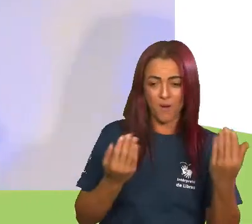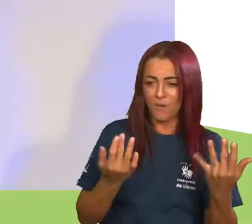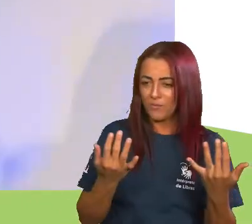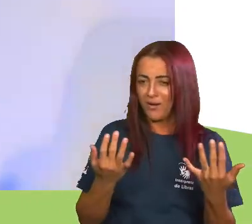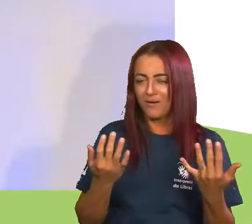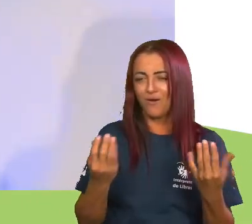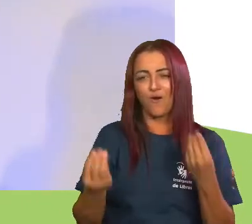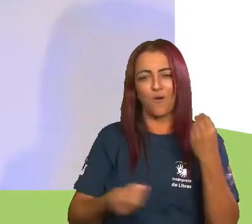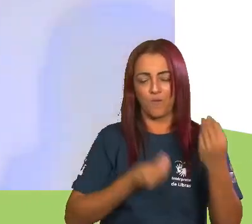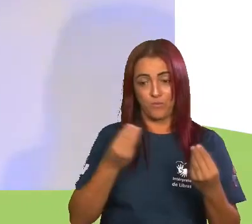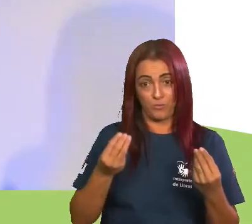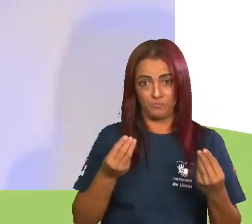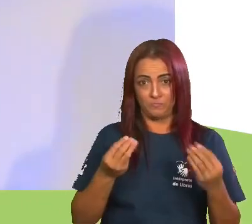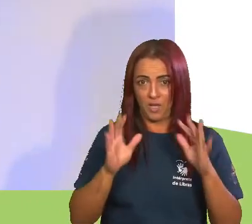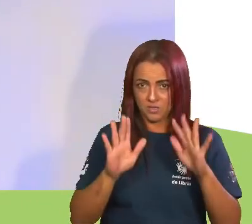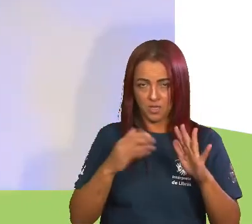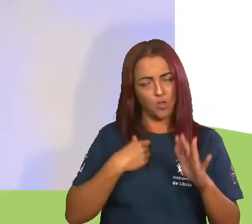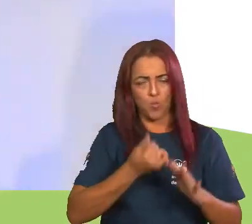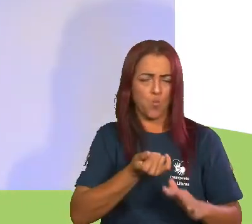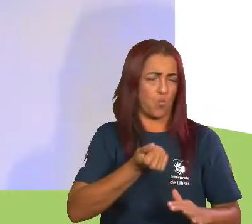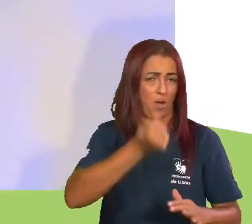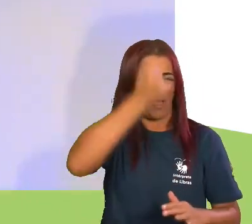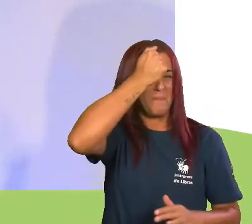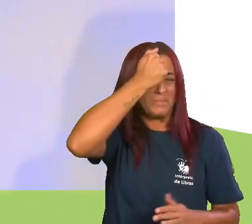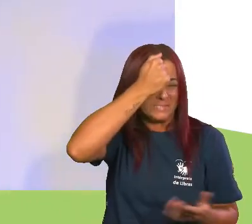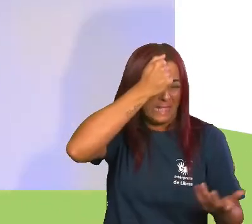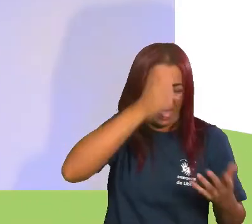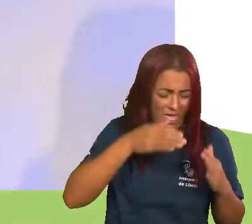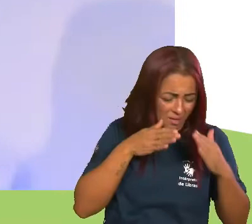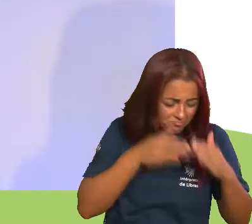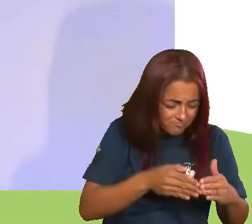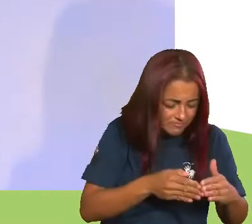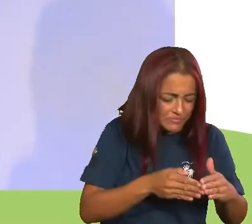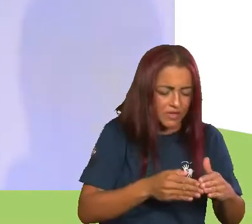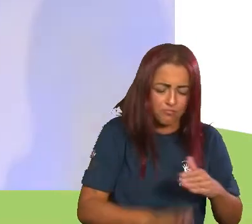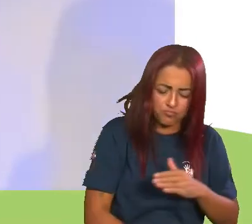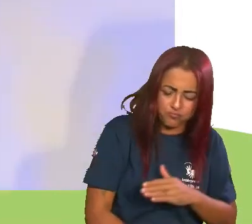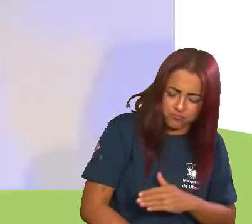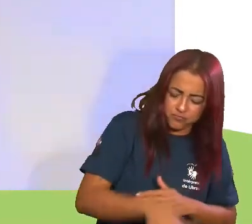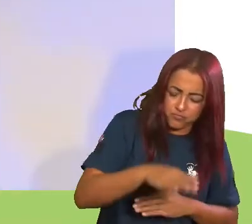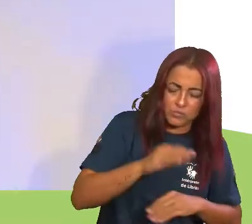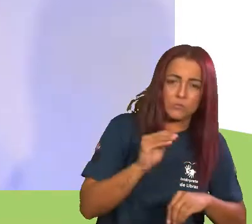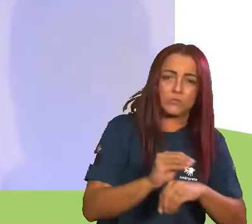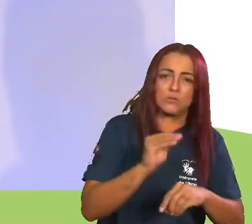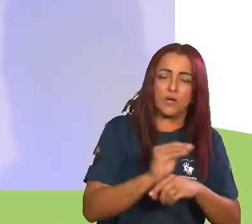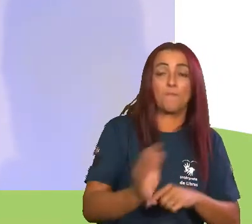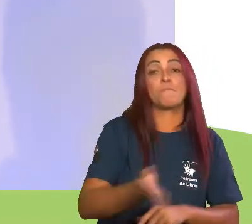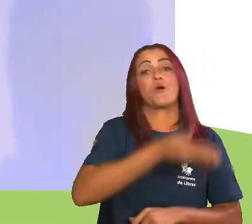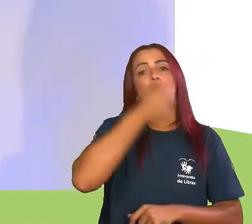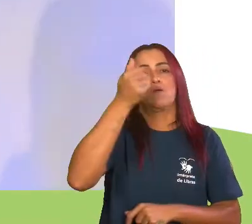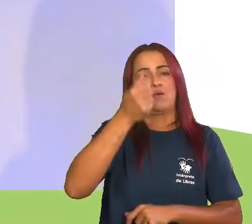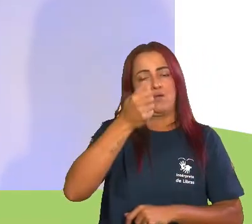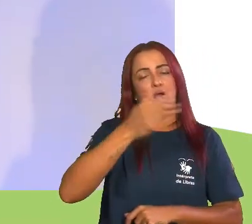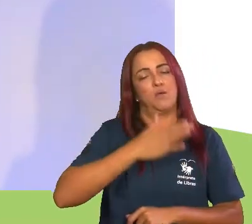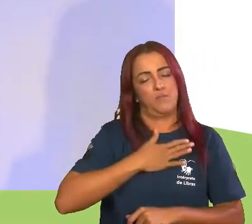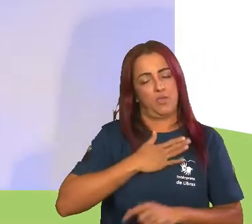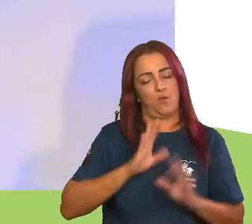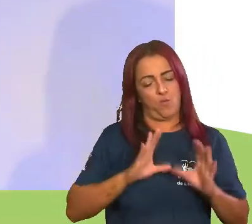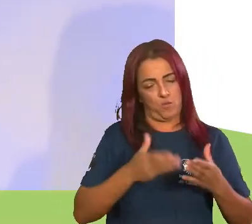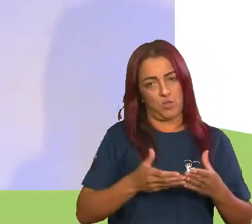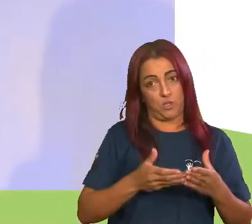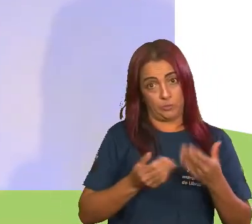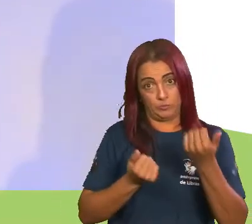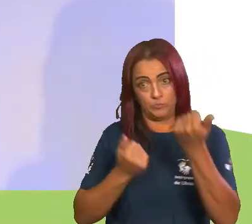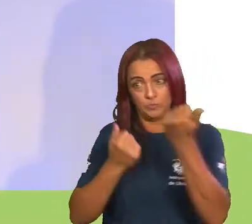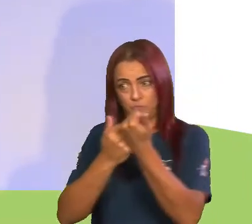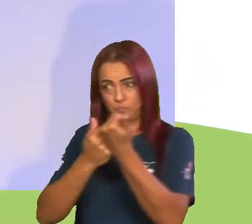me arrependo ter dedicado a minha infância e adolescência para melhorar a minha comunidade, porque